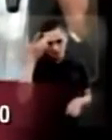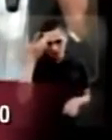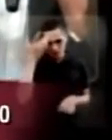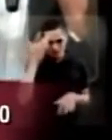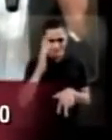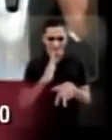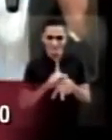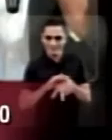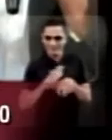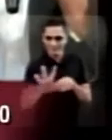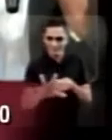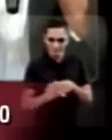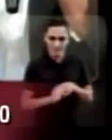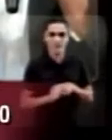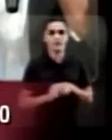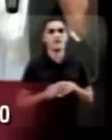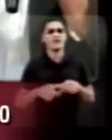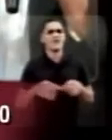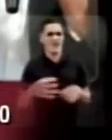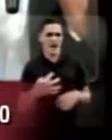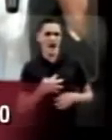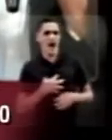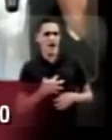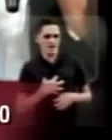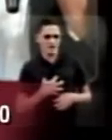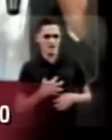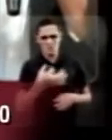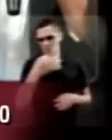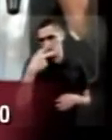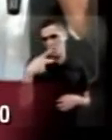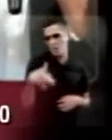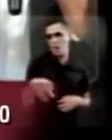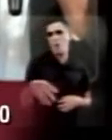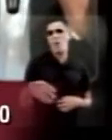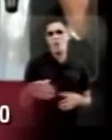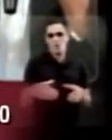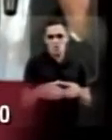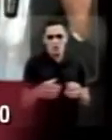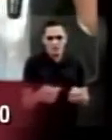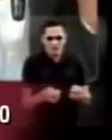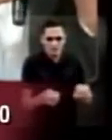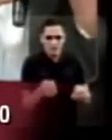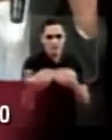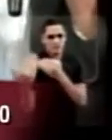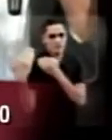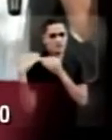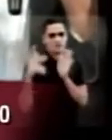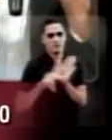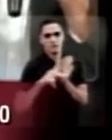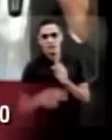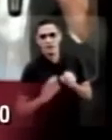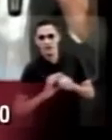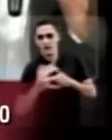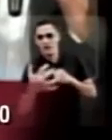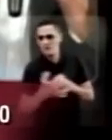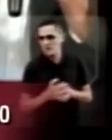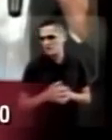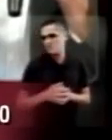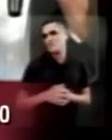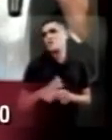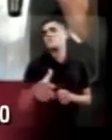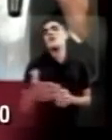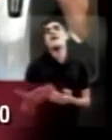comitê gestor, seria irresponsável de fechar os leitos de Jaci, terminar o contrato com